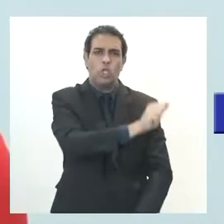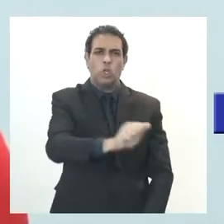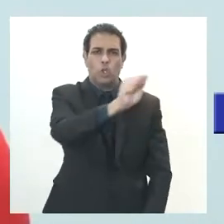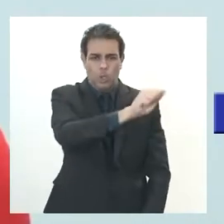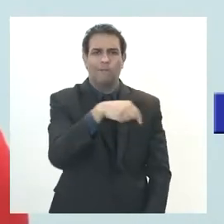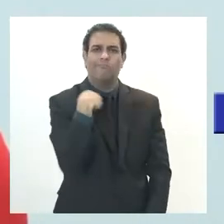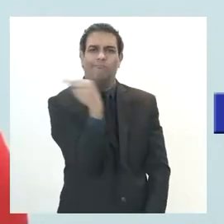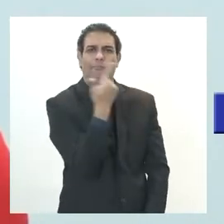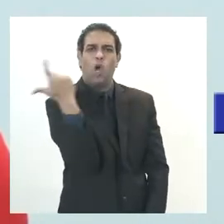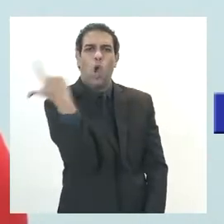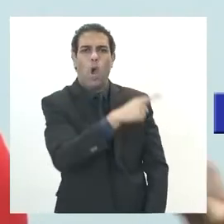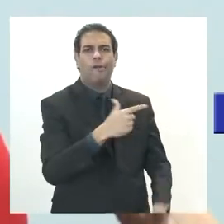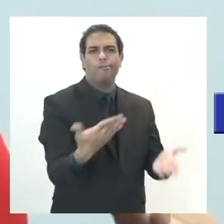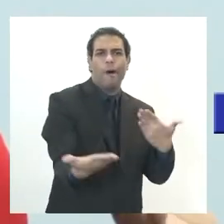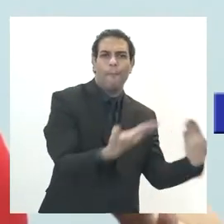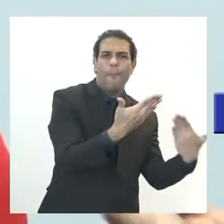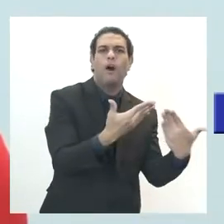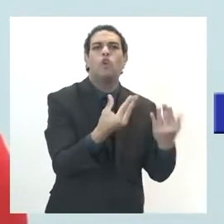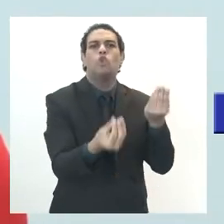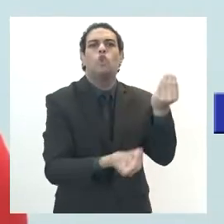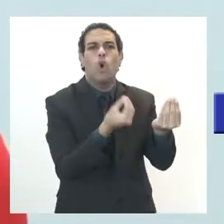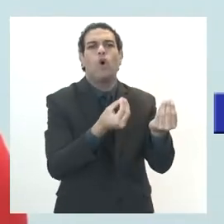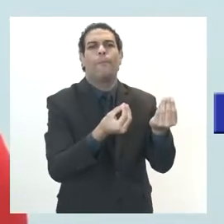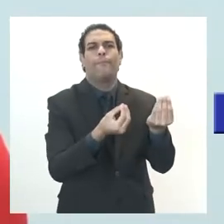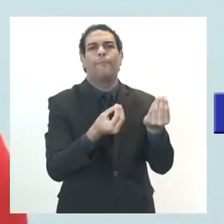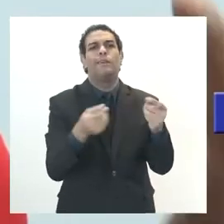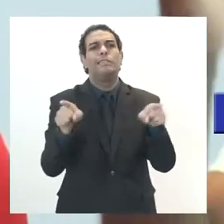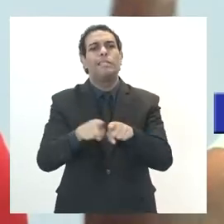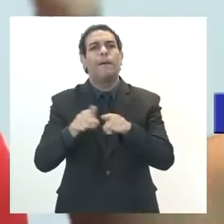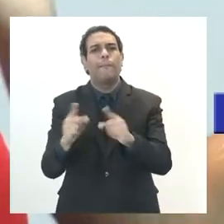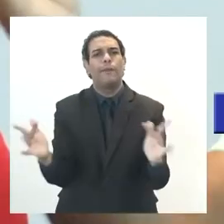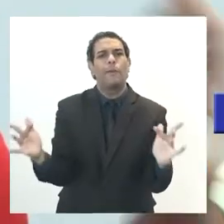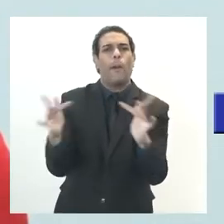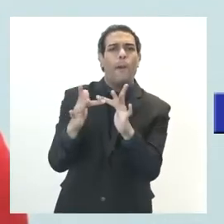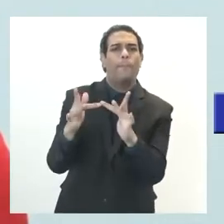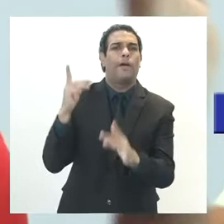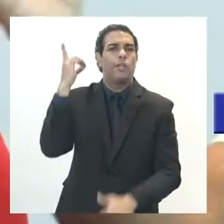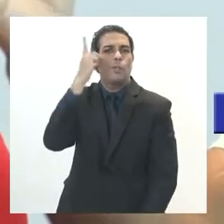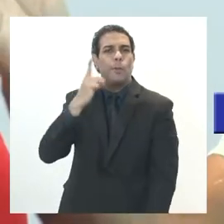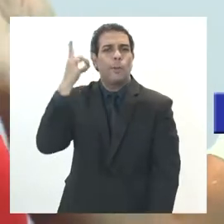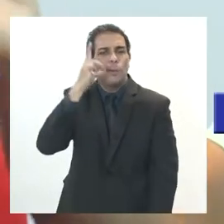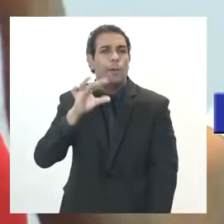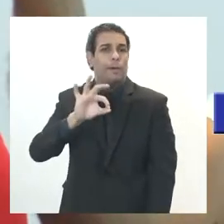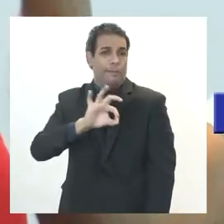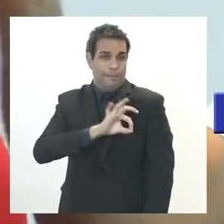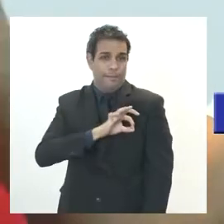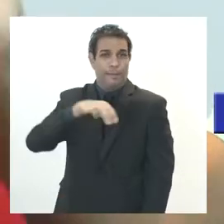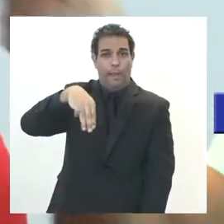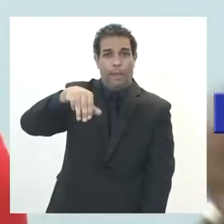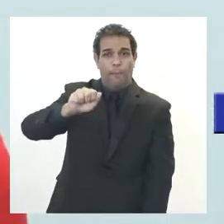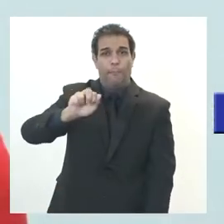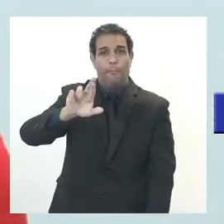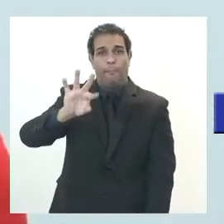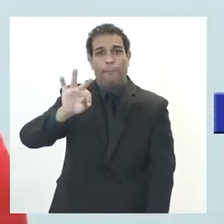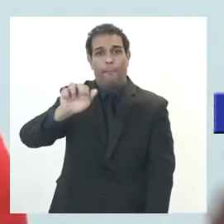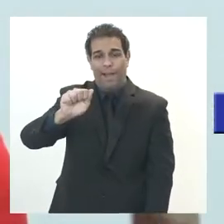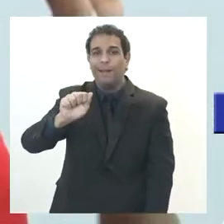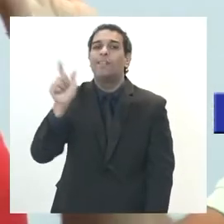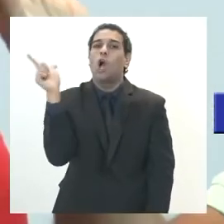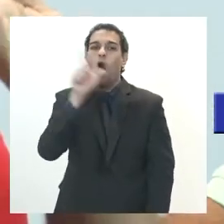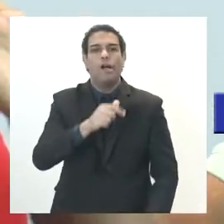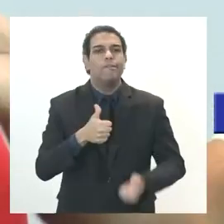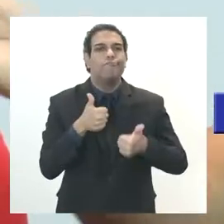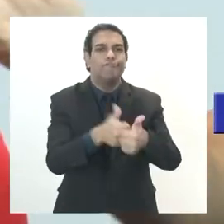e poder chegar e procurar os nossos deputados como a Doutora Marta presente já várias vezes atendeu